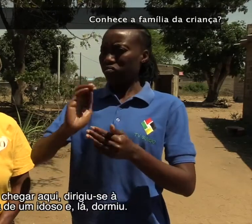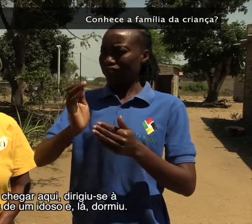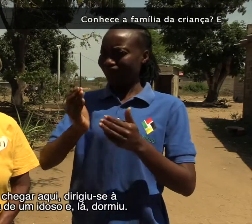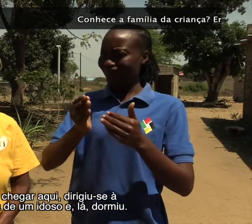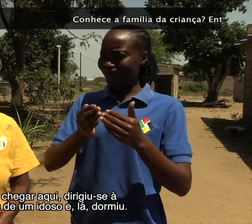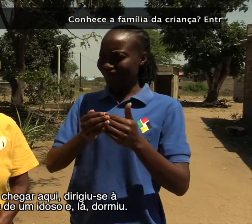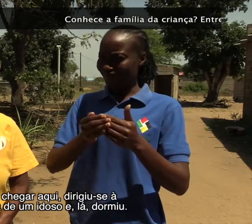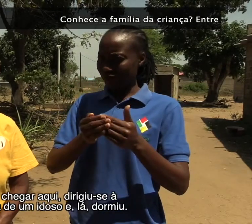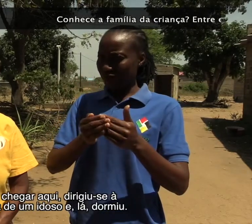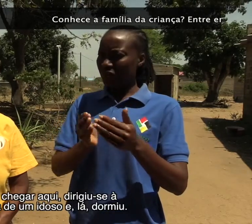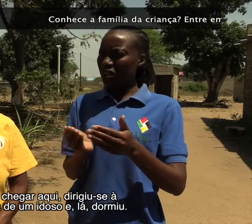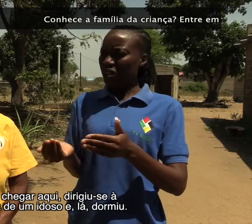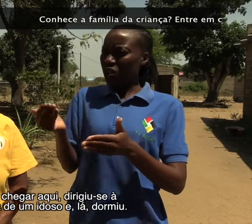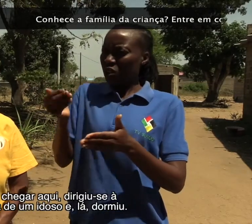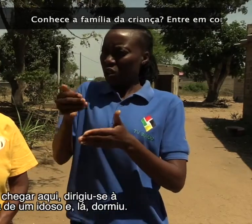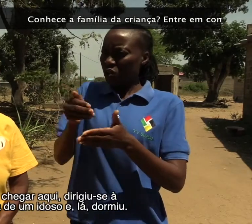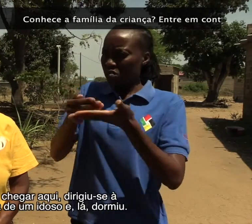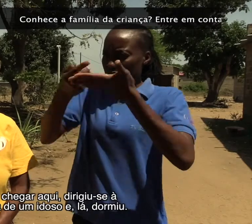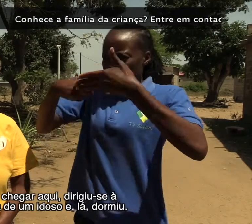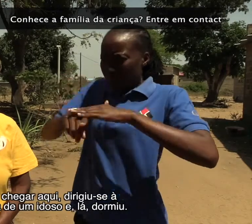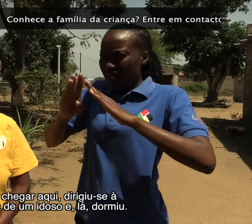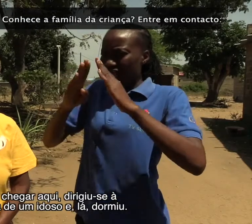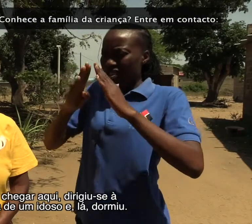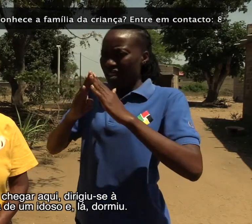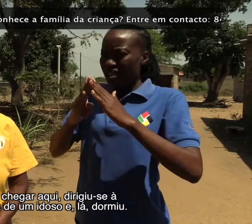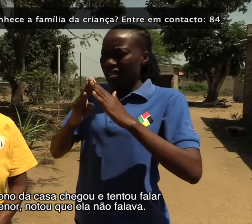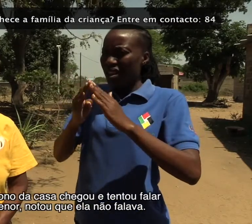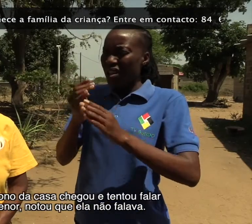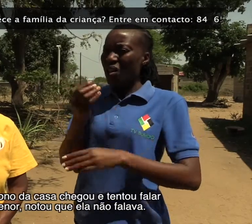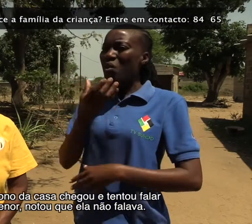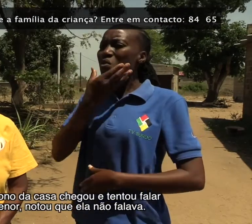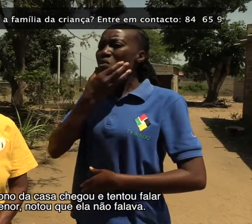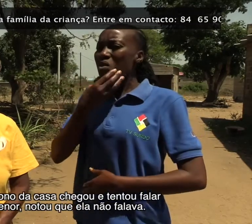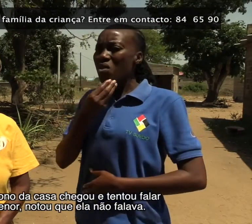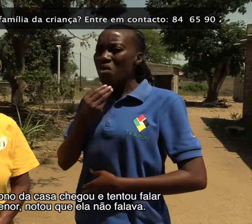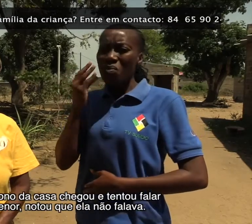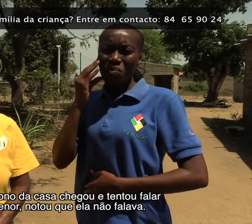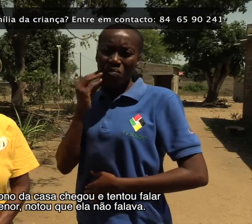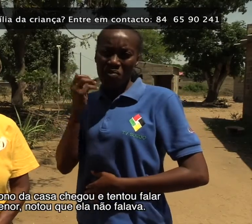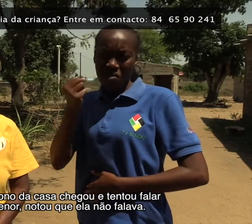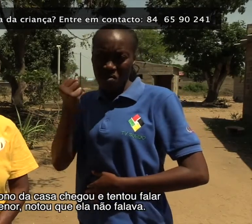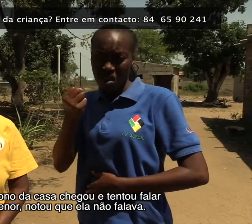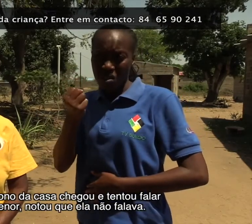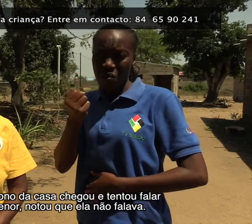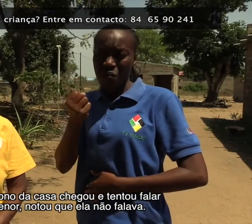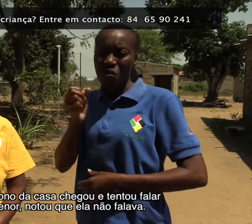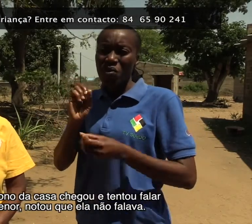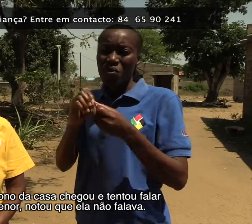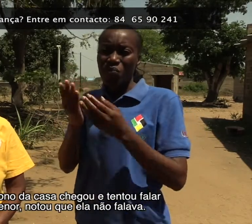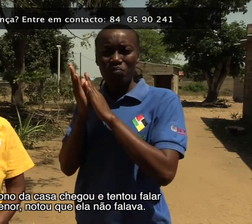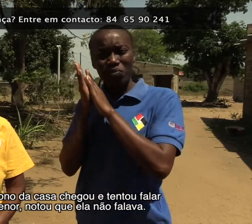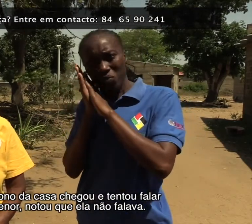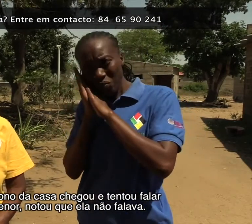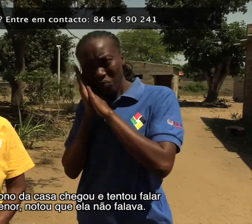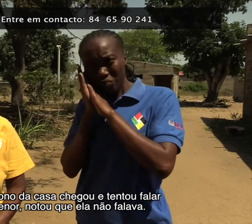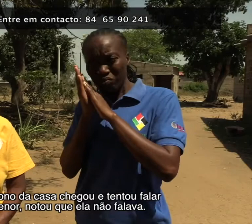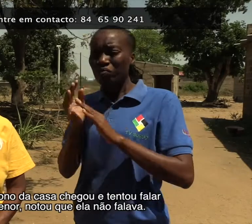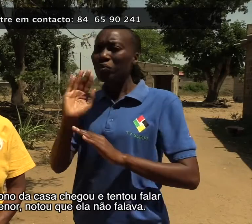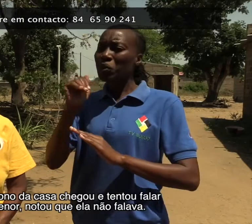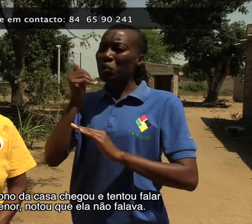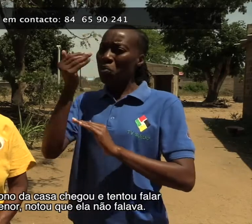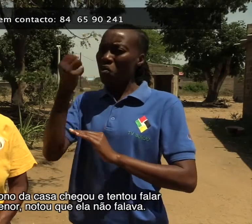aqui, dirigiu-se à casa de um idoso e lá dormiu. Quando o dono da casa chegou e tentou falar com a menor,